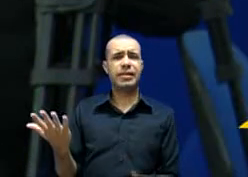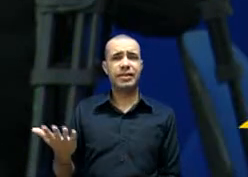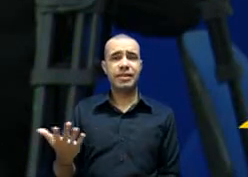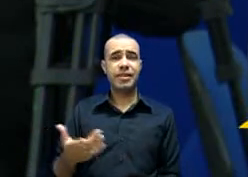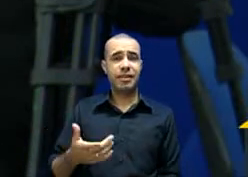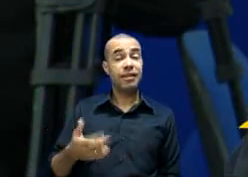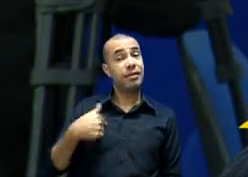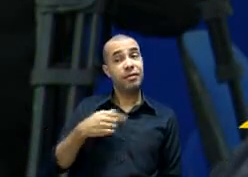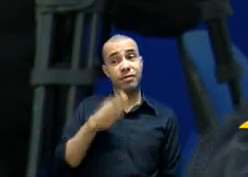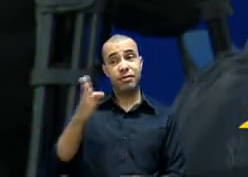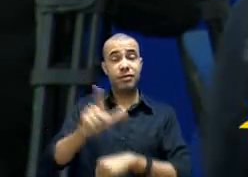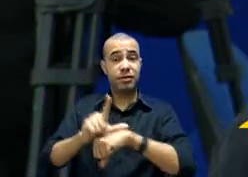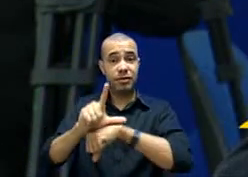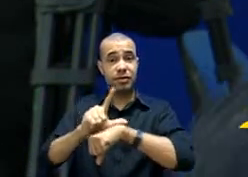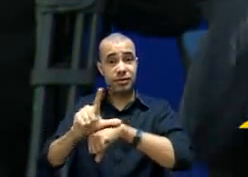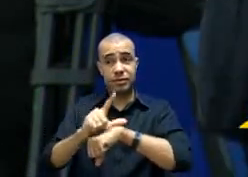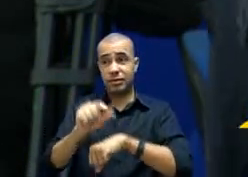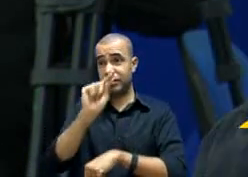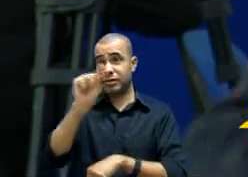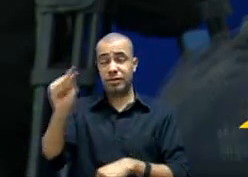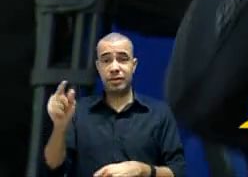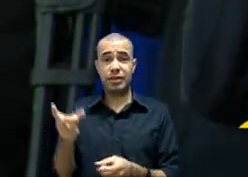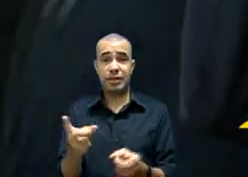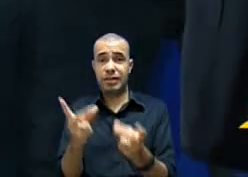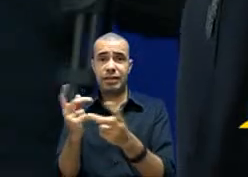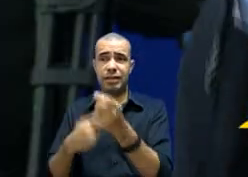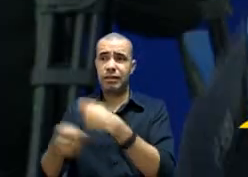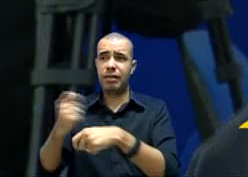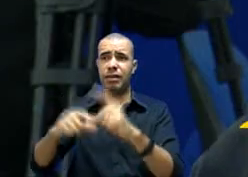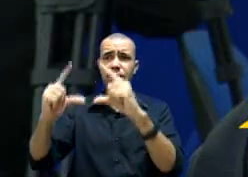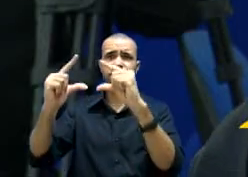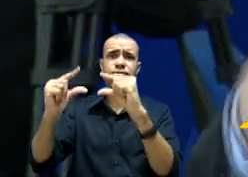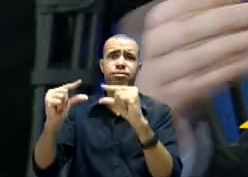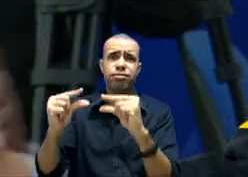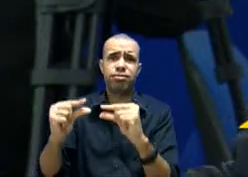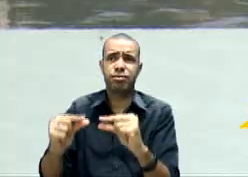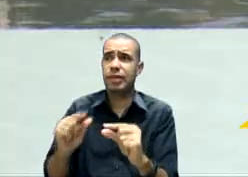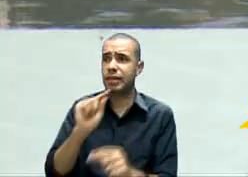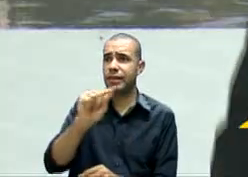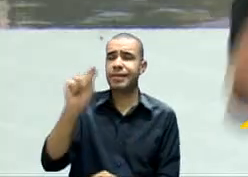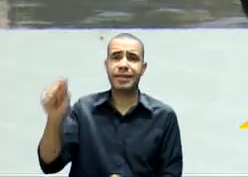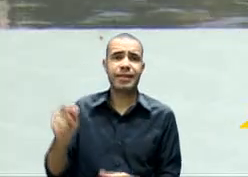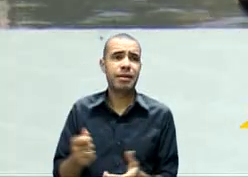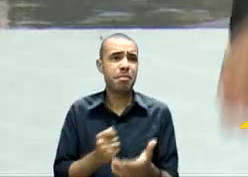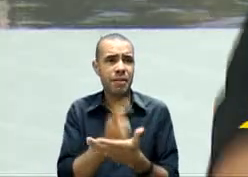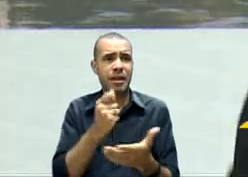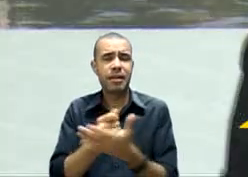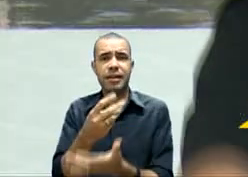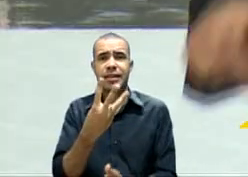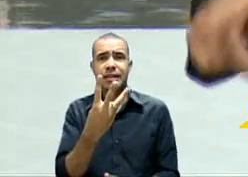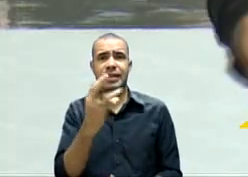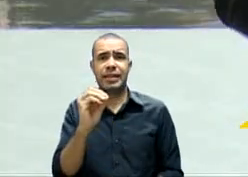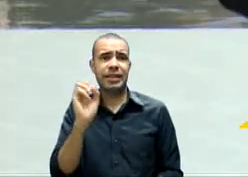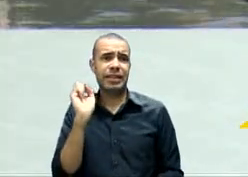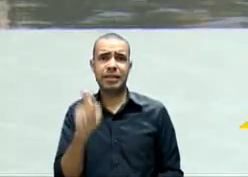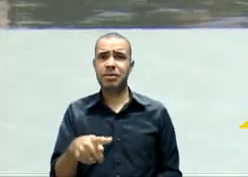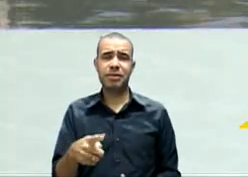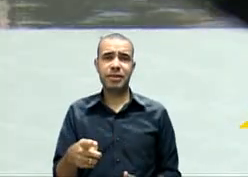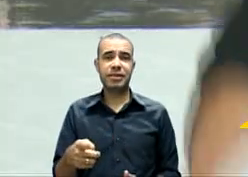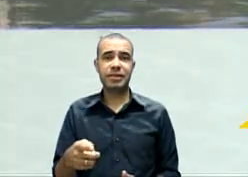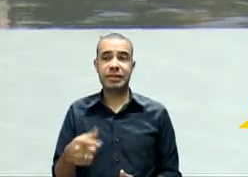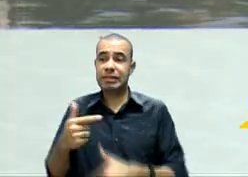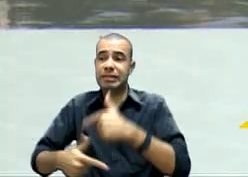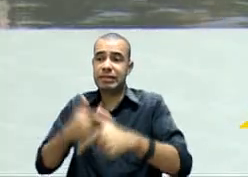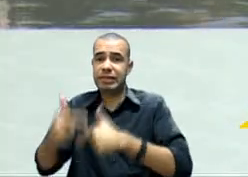os comerciantes estão perdendo recursos, perdendo dinheiro, perdendo... Comerciante que paga 30 mil reais de aluguel lá, com 20 funcionários, vai fechar a porta... Dá vontade